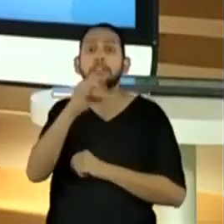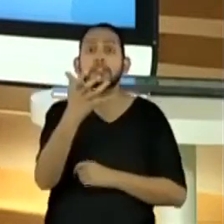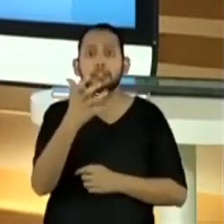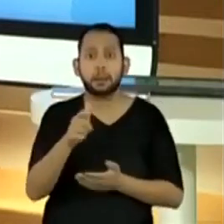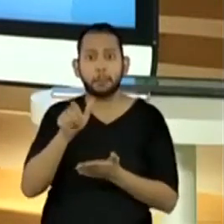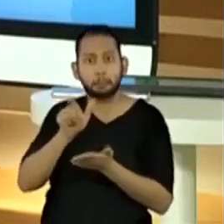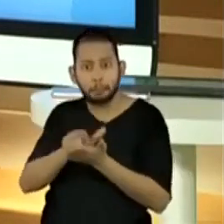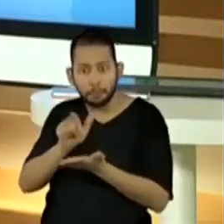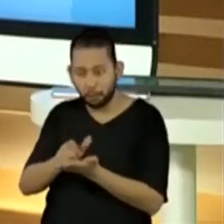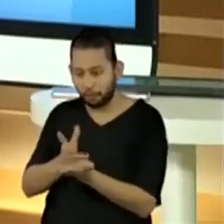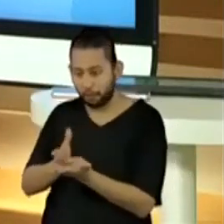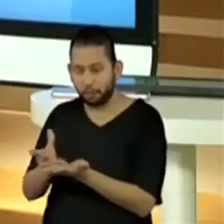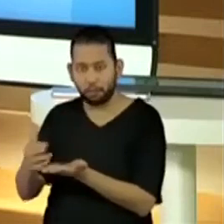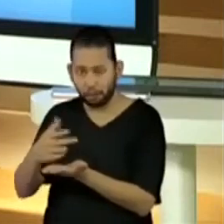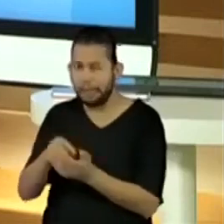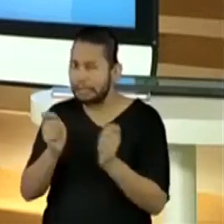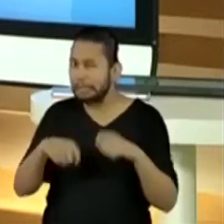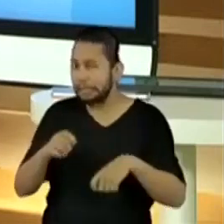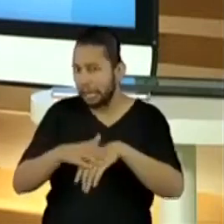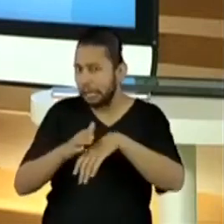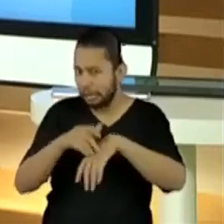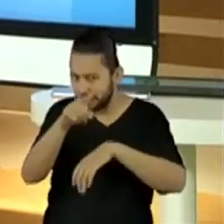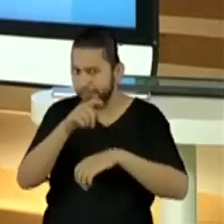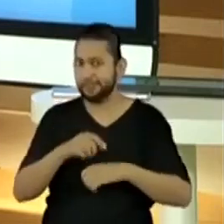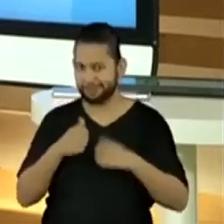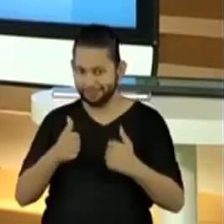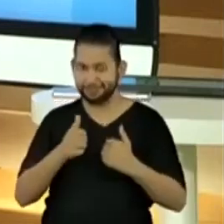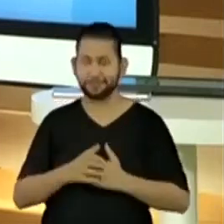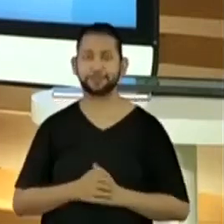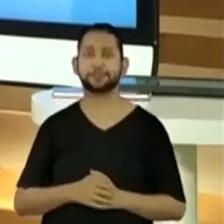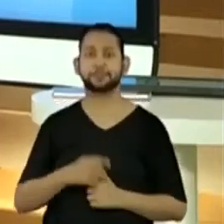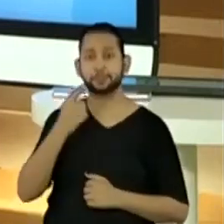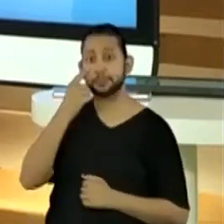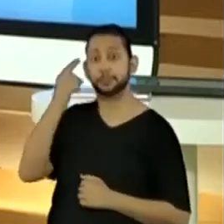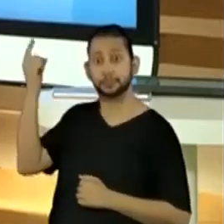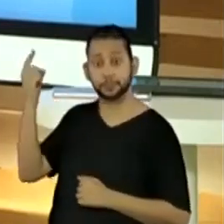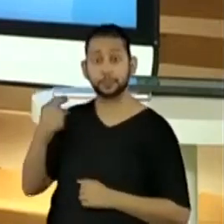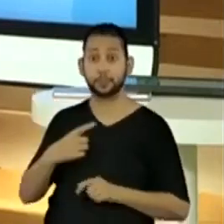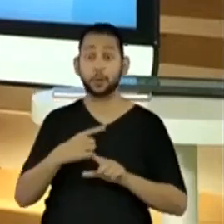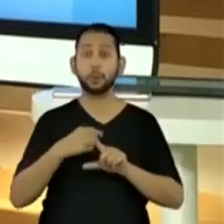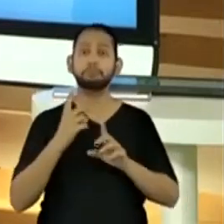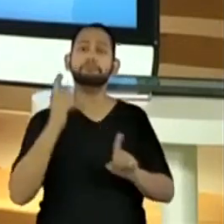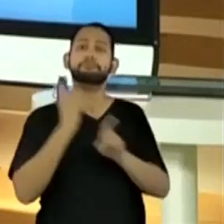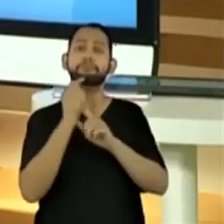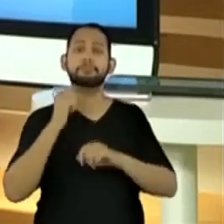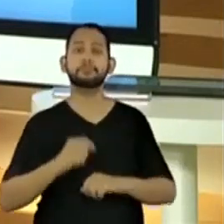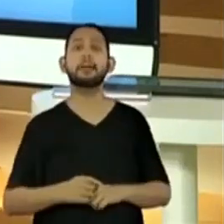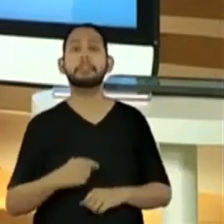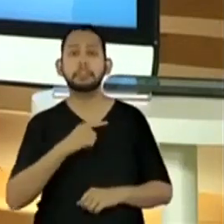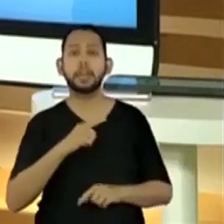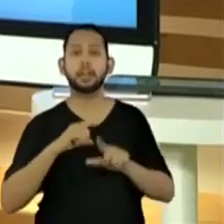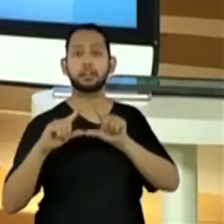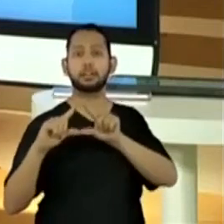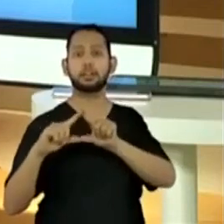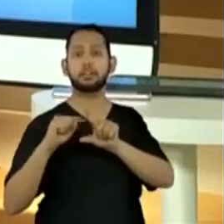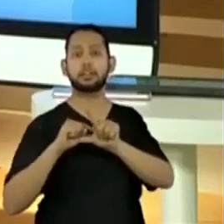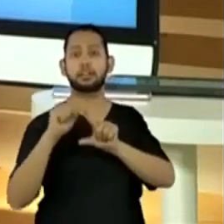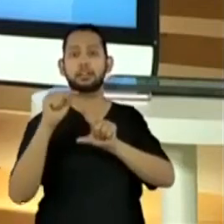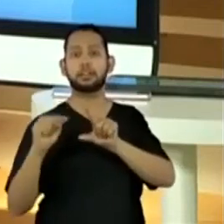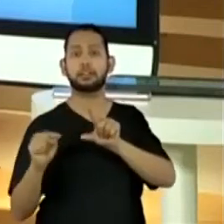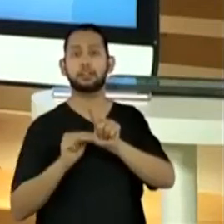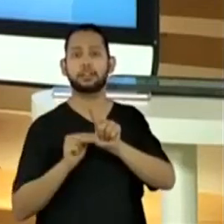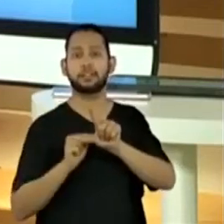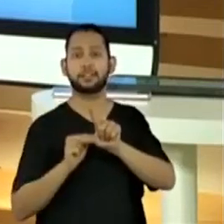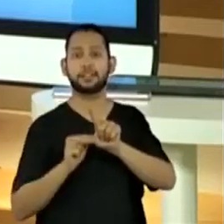tiver modelo, você pode montar para fazer. Então, eu sei aqui, ó, que a base tem formato de triângulo,